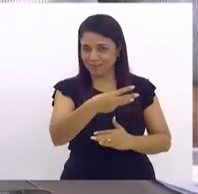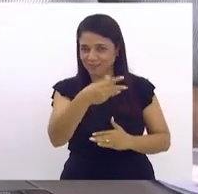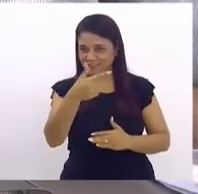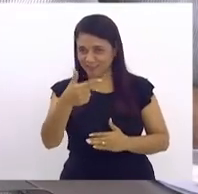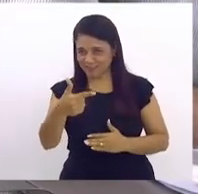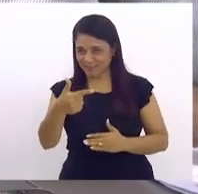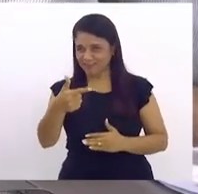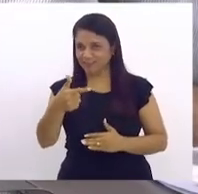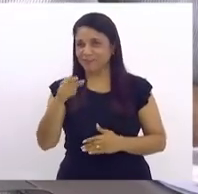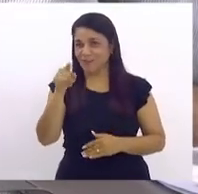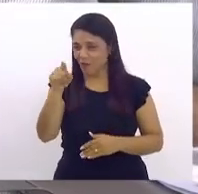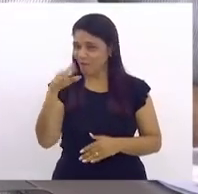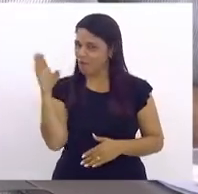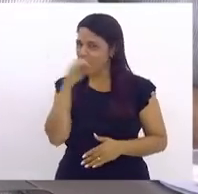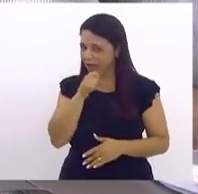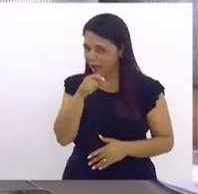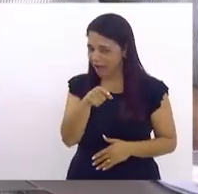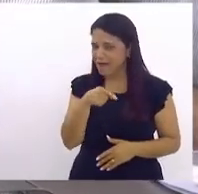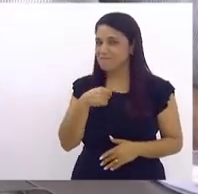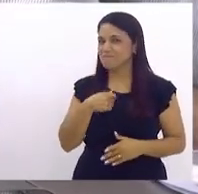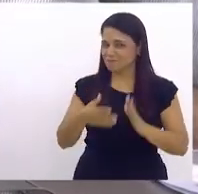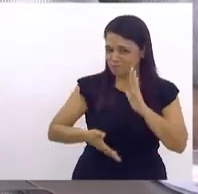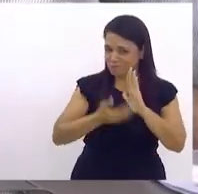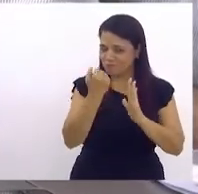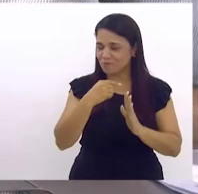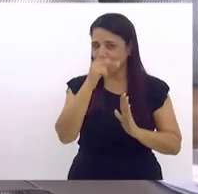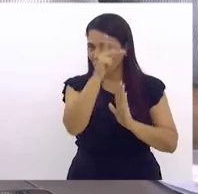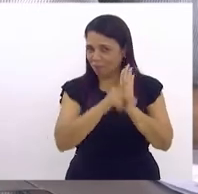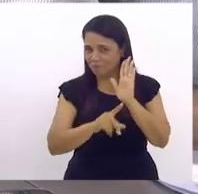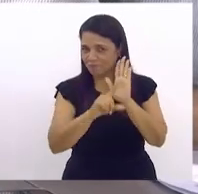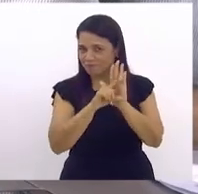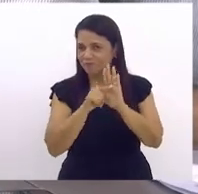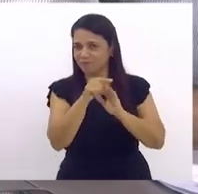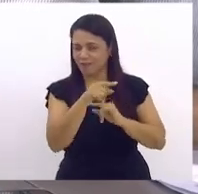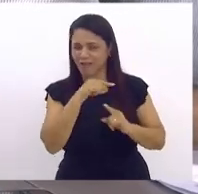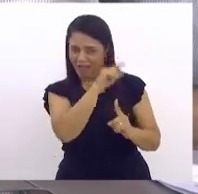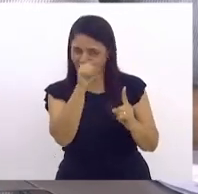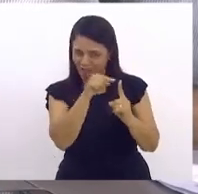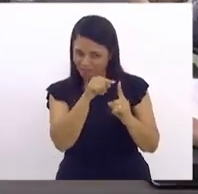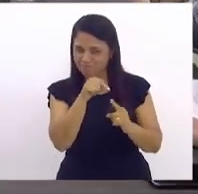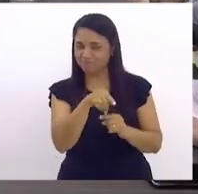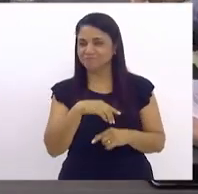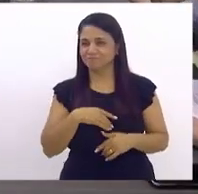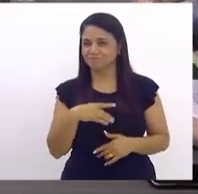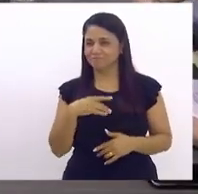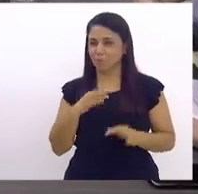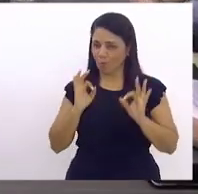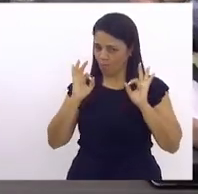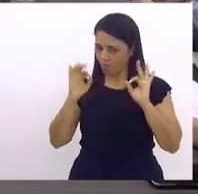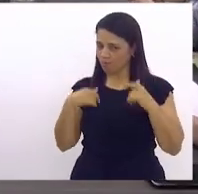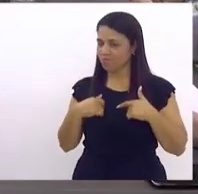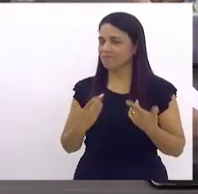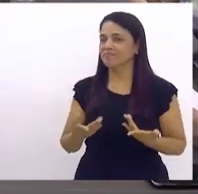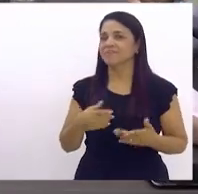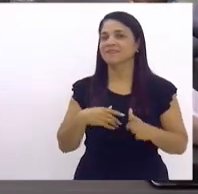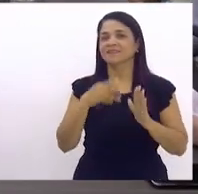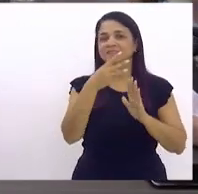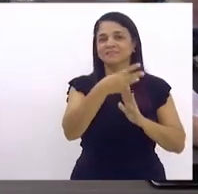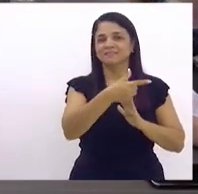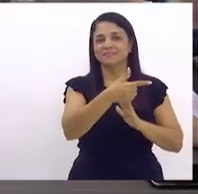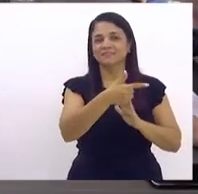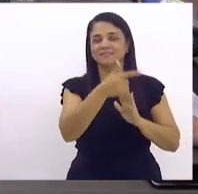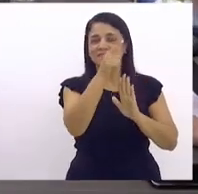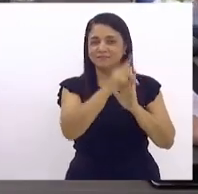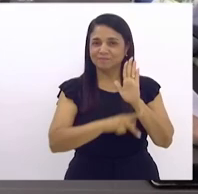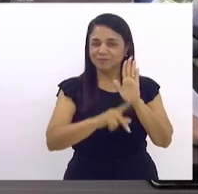esse rápido no gatilho que tem uma intenção no vosso amor às armas. Projeto de lei 32 da pauta.